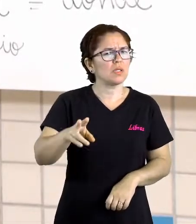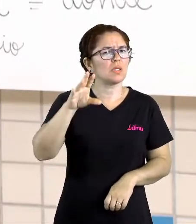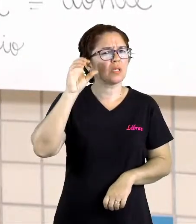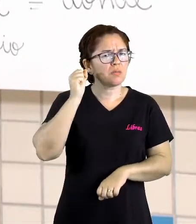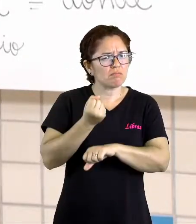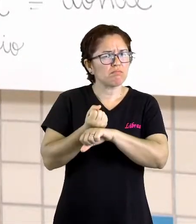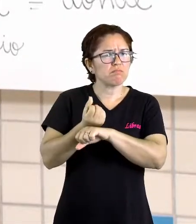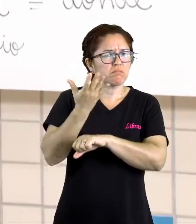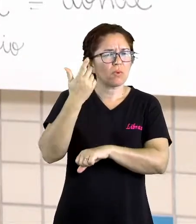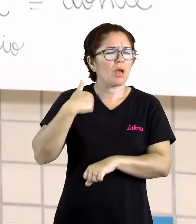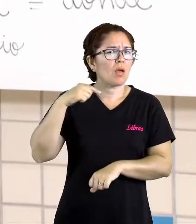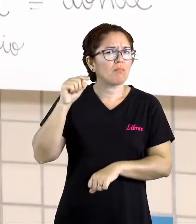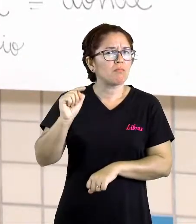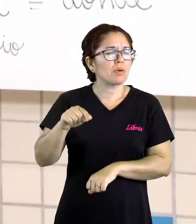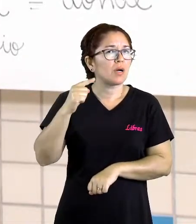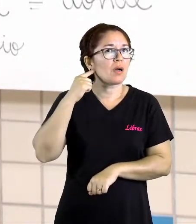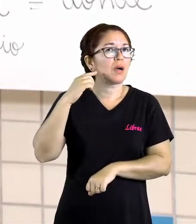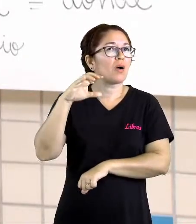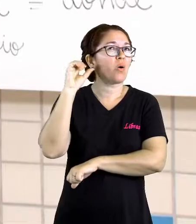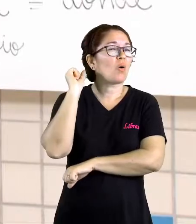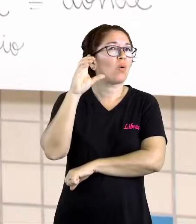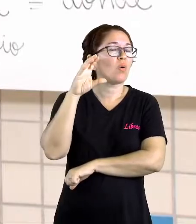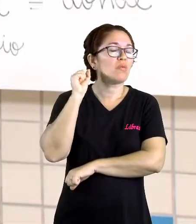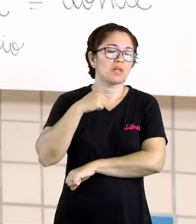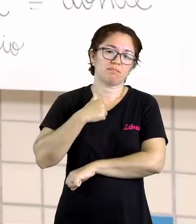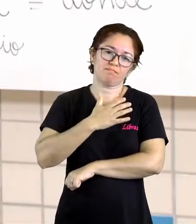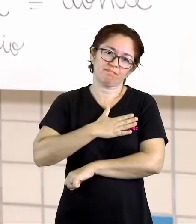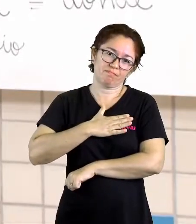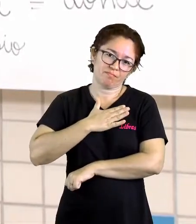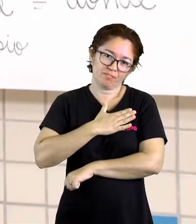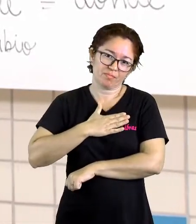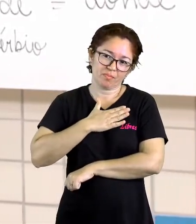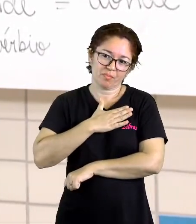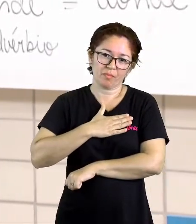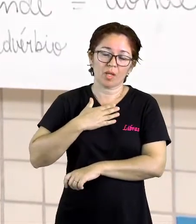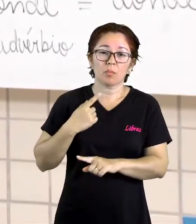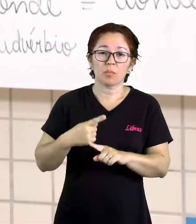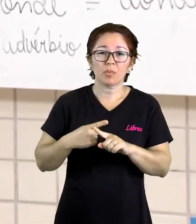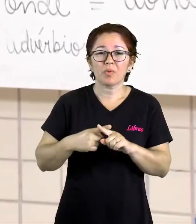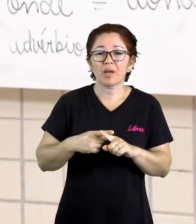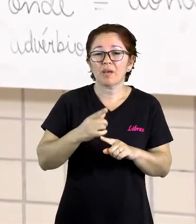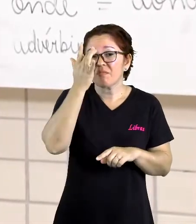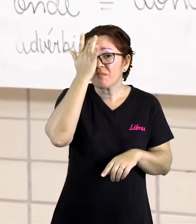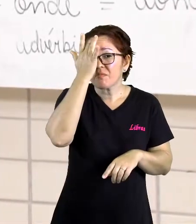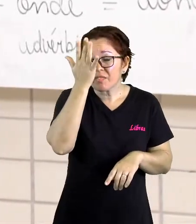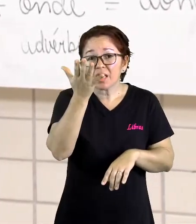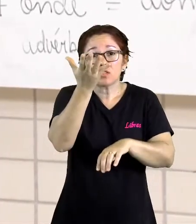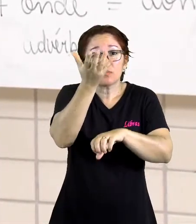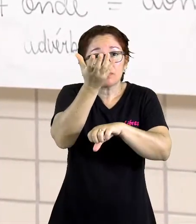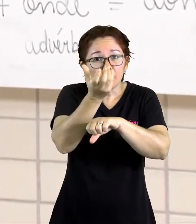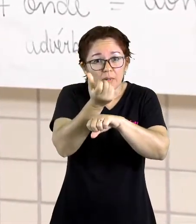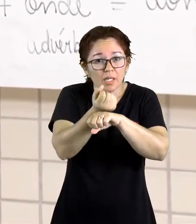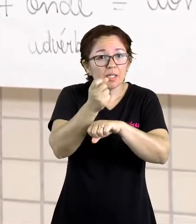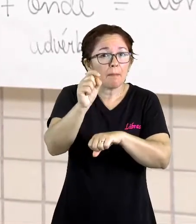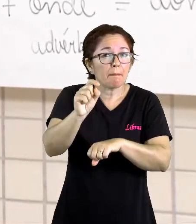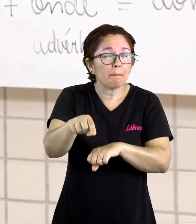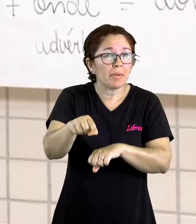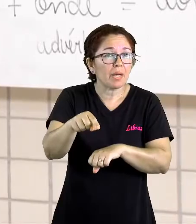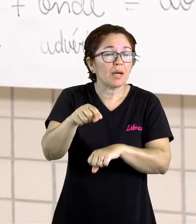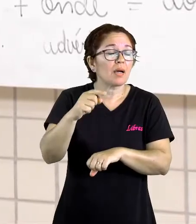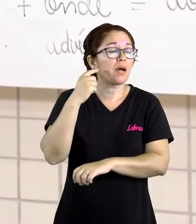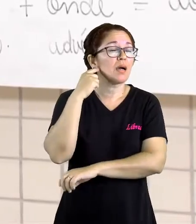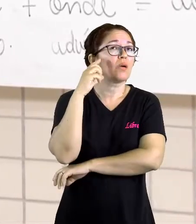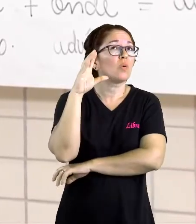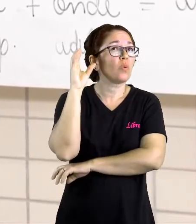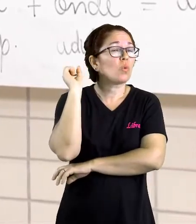Gosto bastante. Sabe por quê? Porque são arquivos de áudio. Então, eu coloco lá no meu